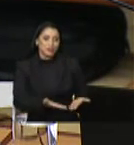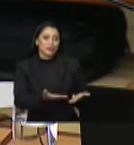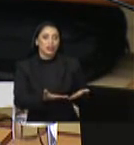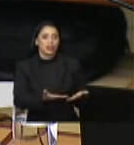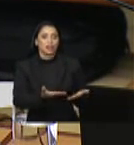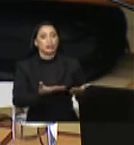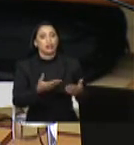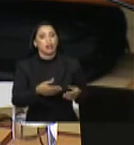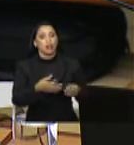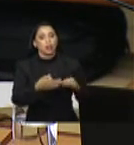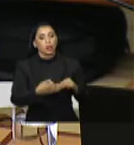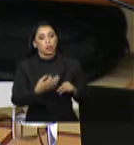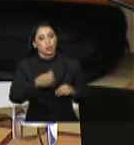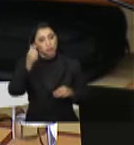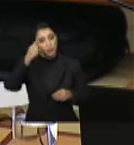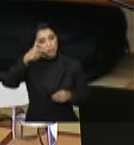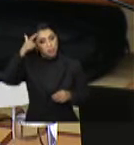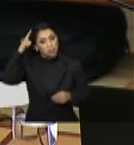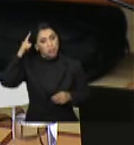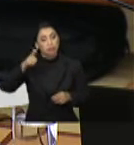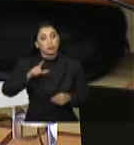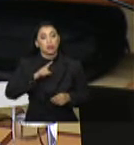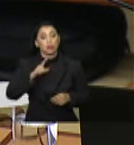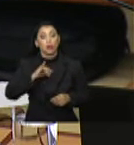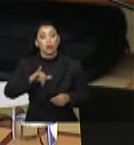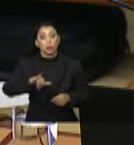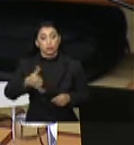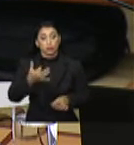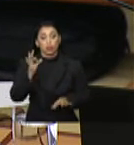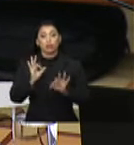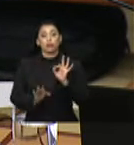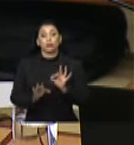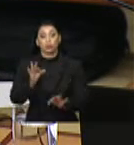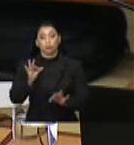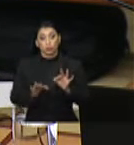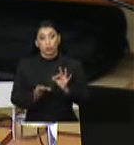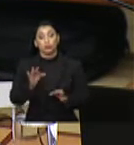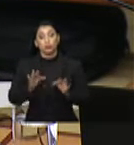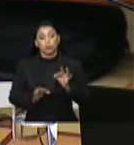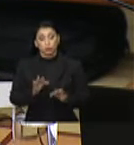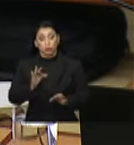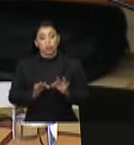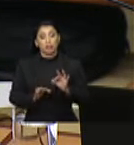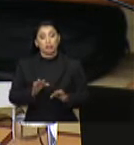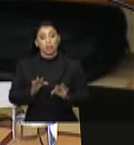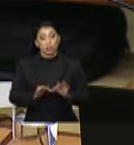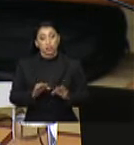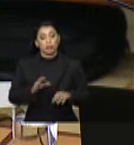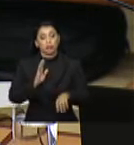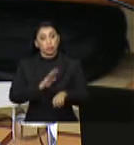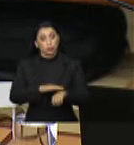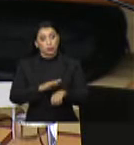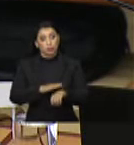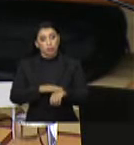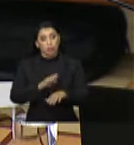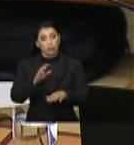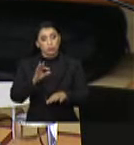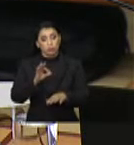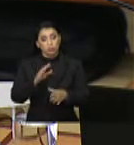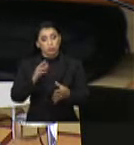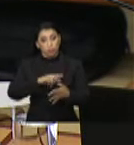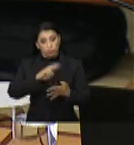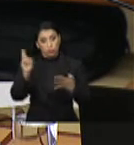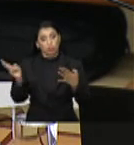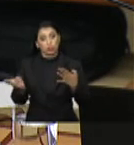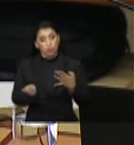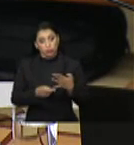para dar oportunidade como ele disse que no juízo a ser feito no momento próprio do julgamento do